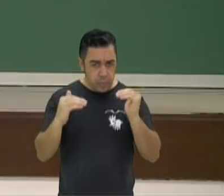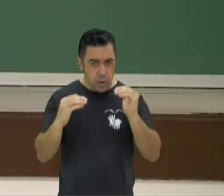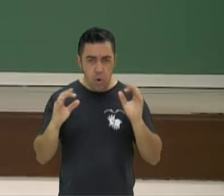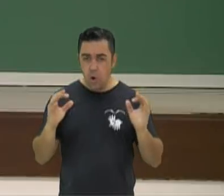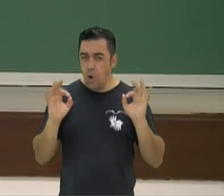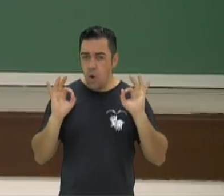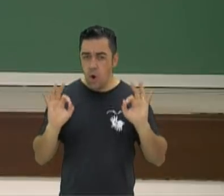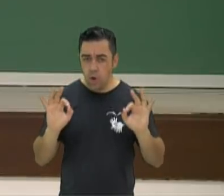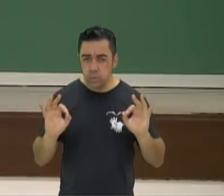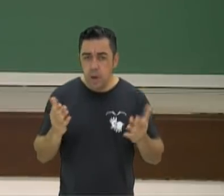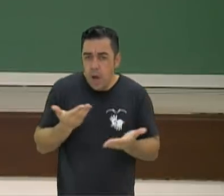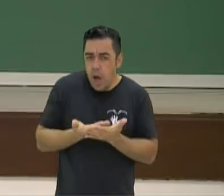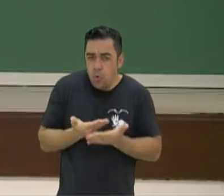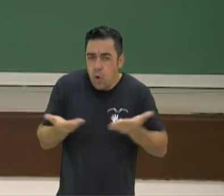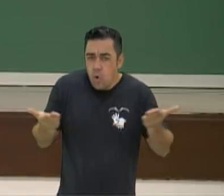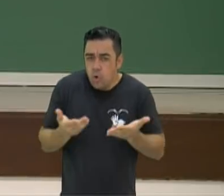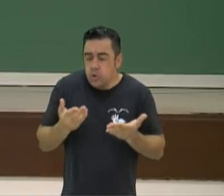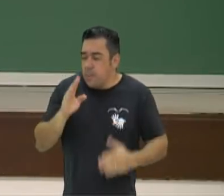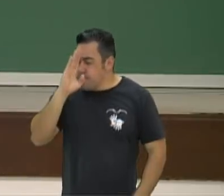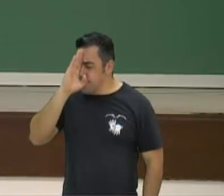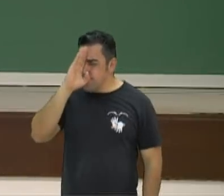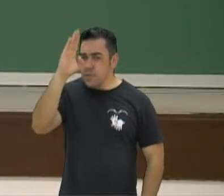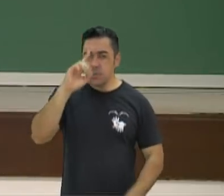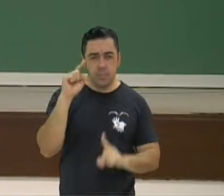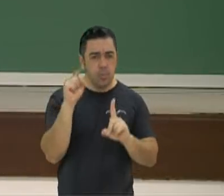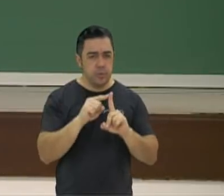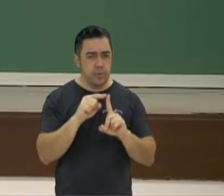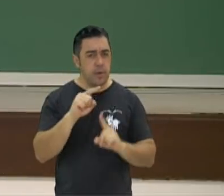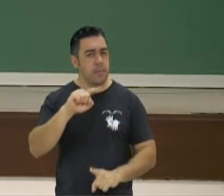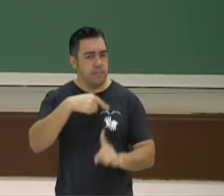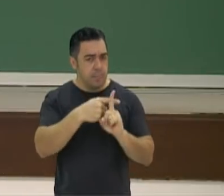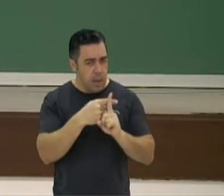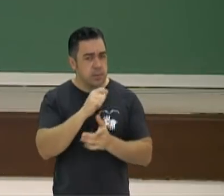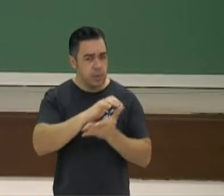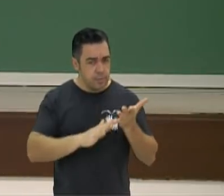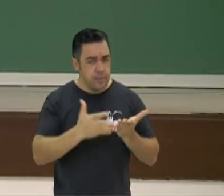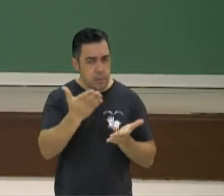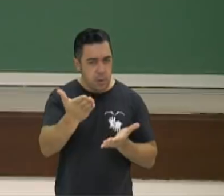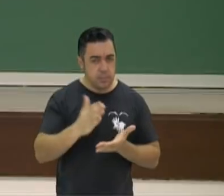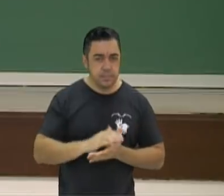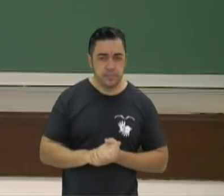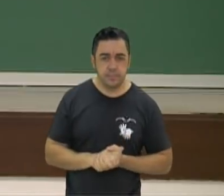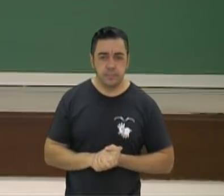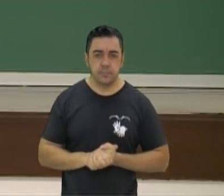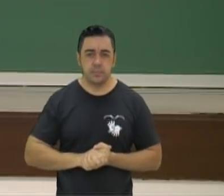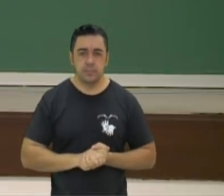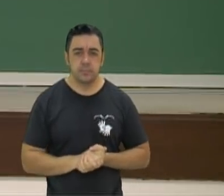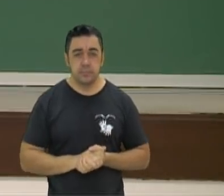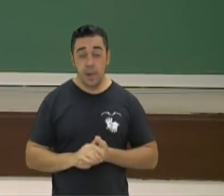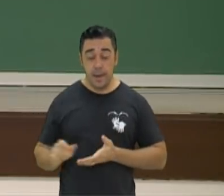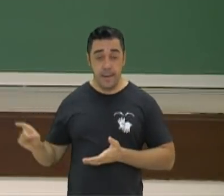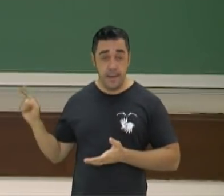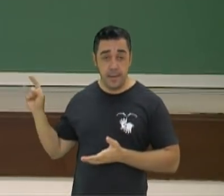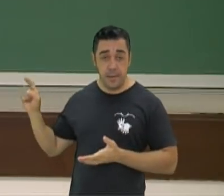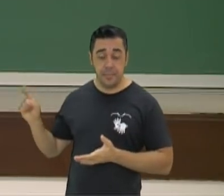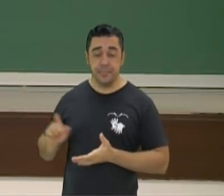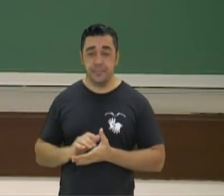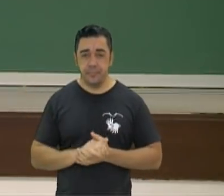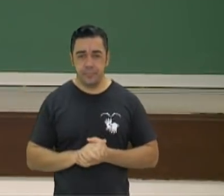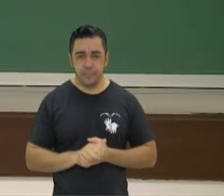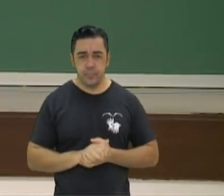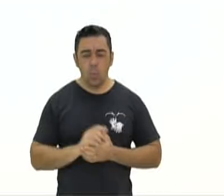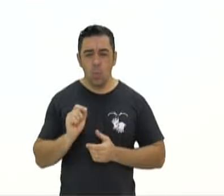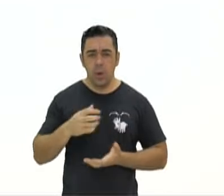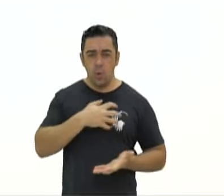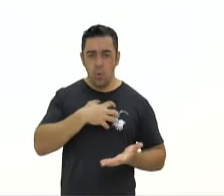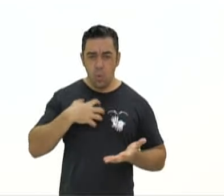de hoje, esse era o principal objetivo, tá? Então, vamos fazer mais alguns exercícios sobre isso. Aqui, gente. Órgãos